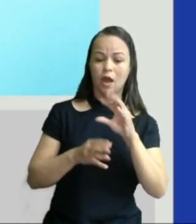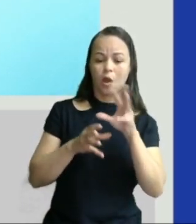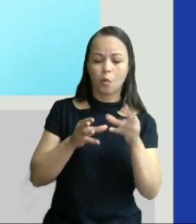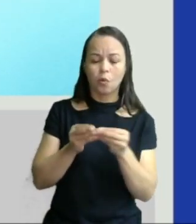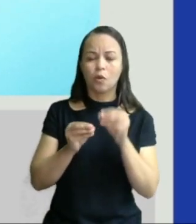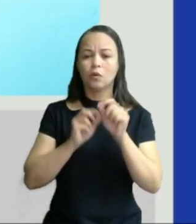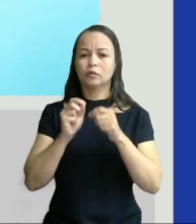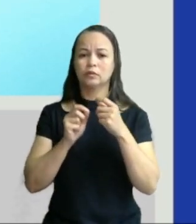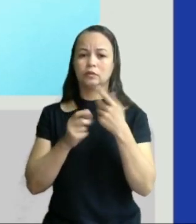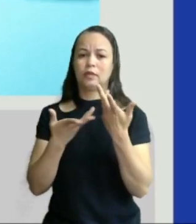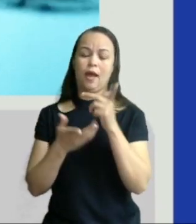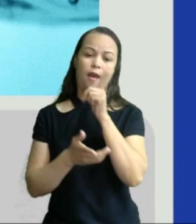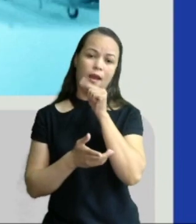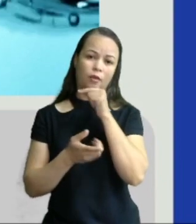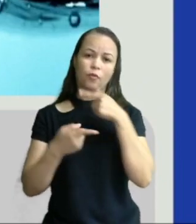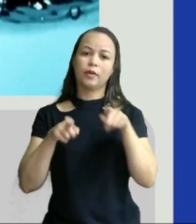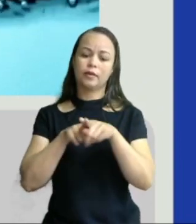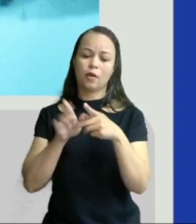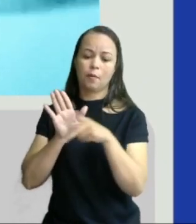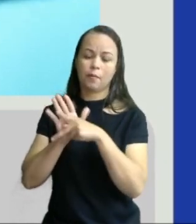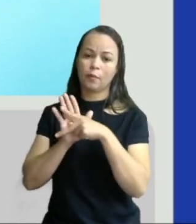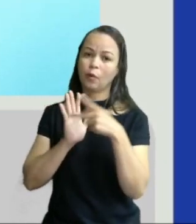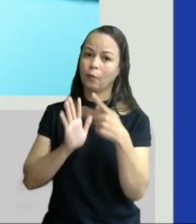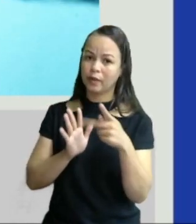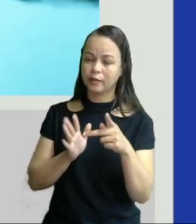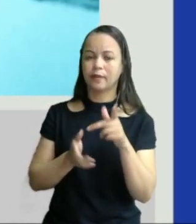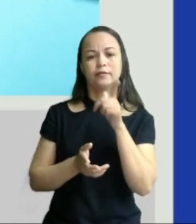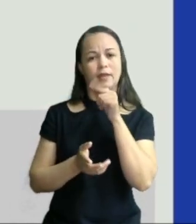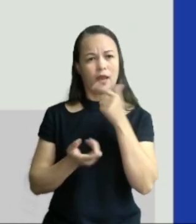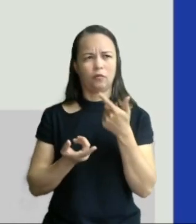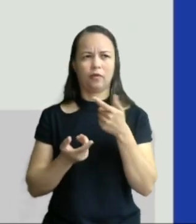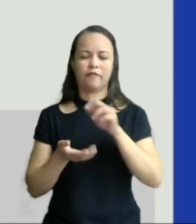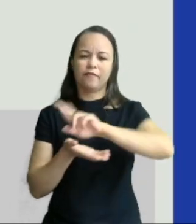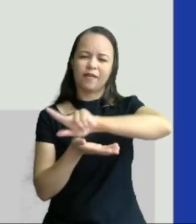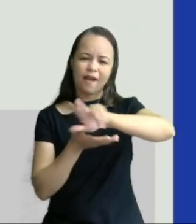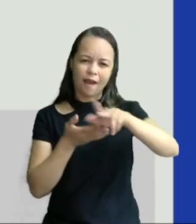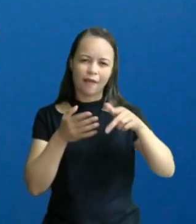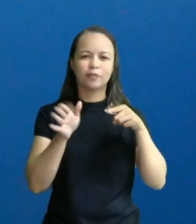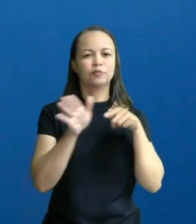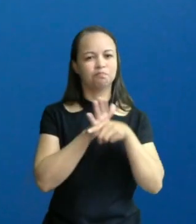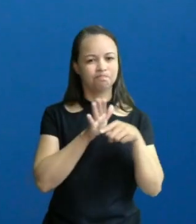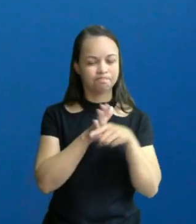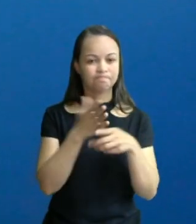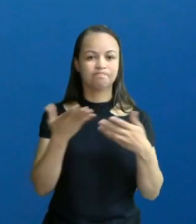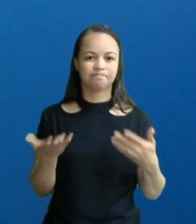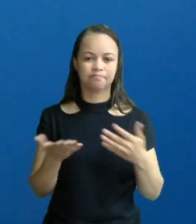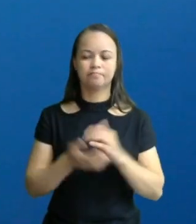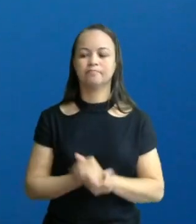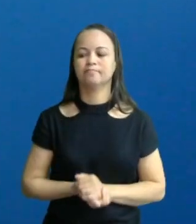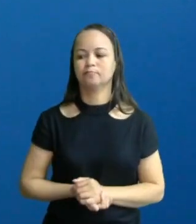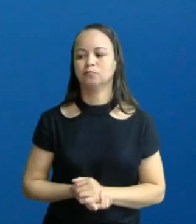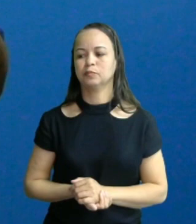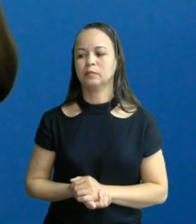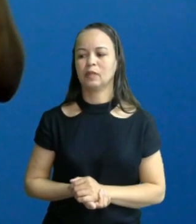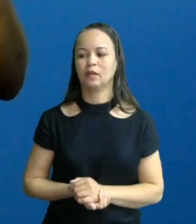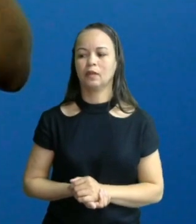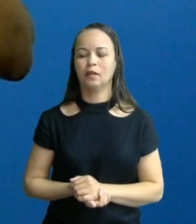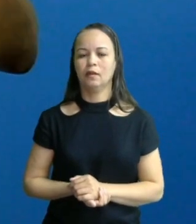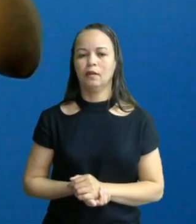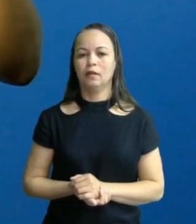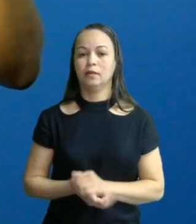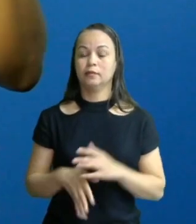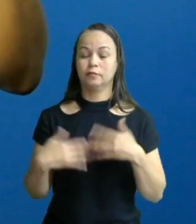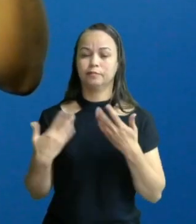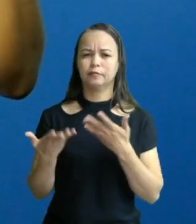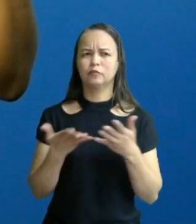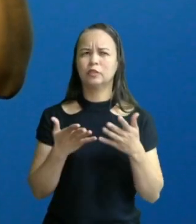suas propriedades? Muitas perguntas. Aí vejam só, vamos lá. Você